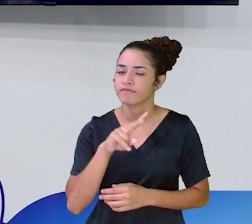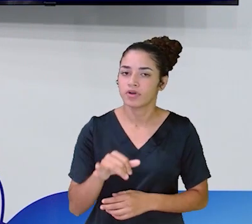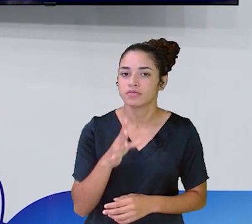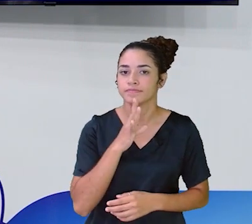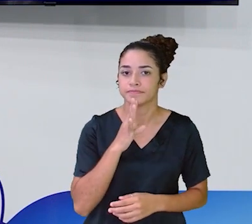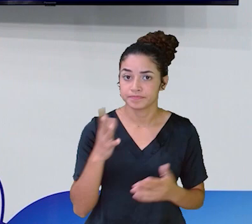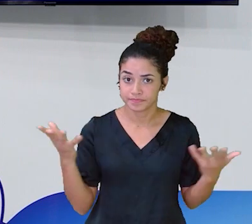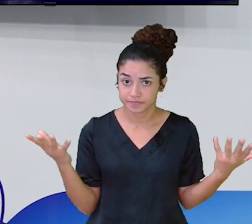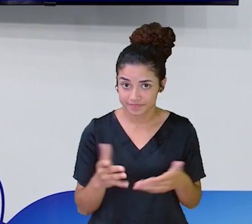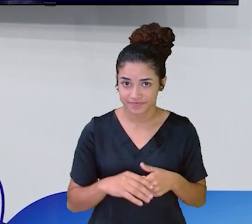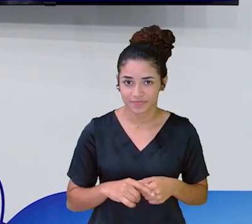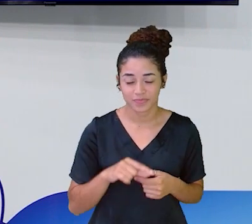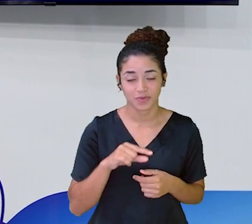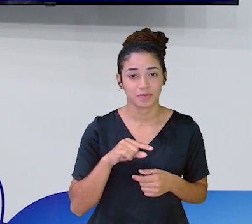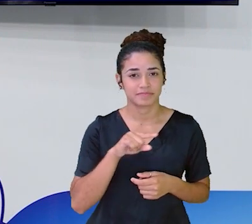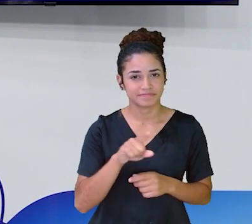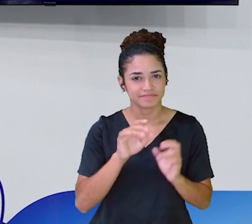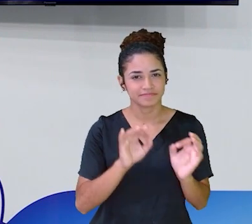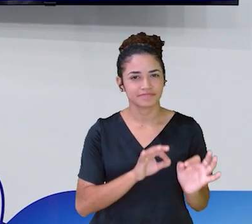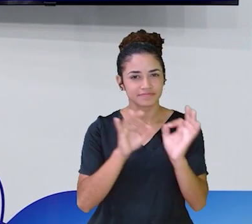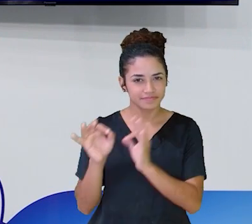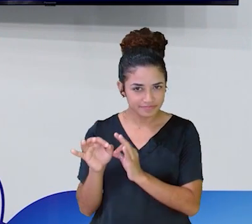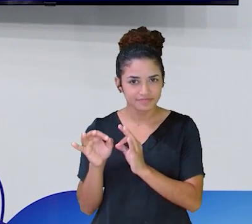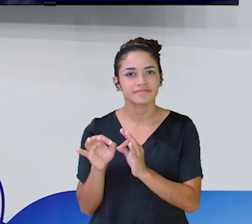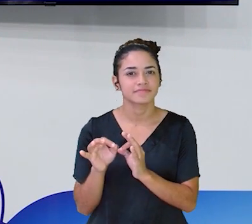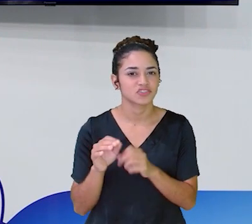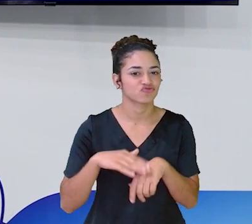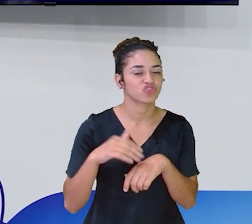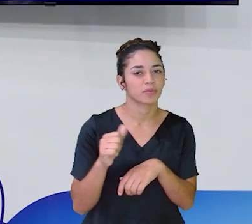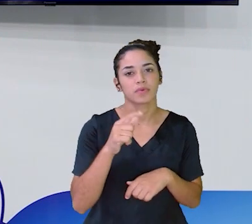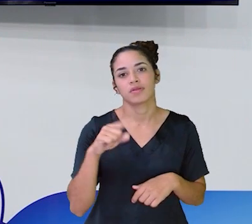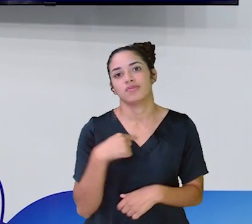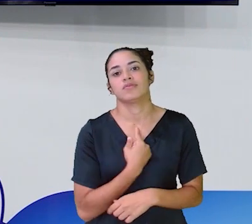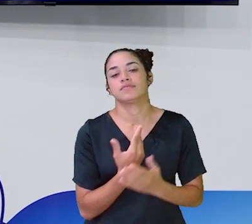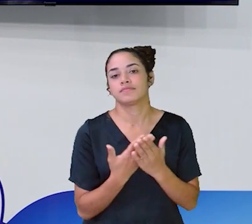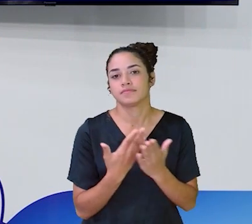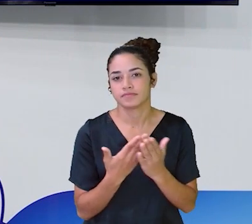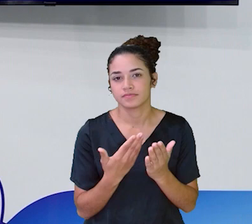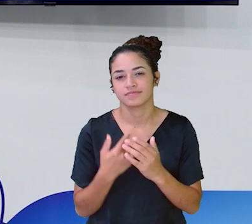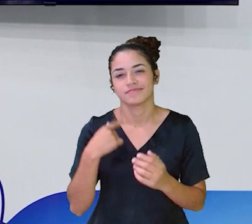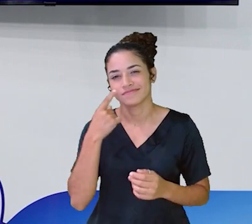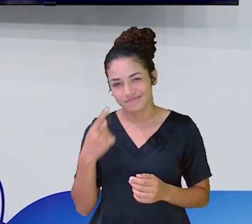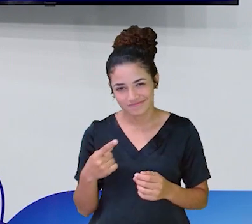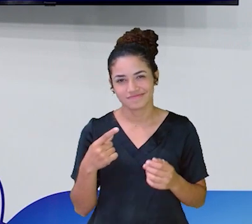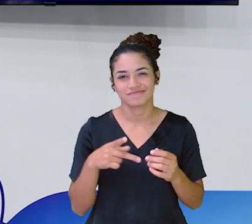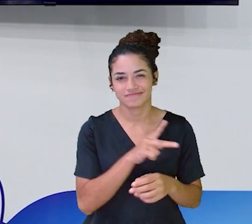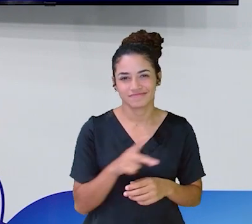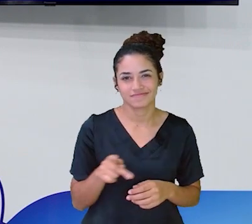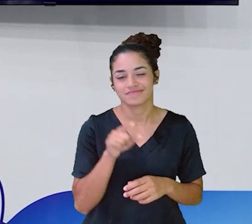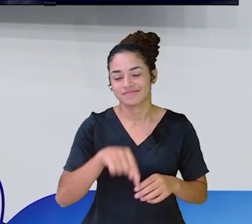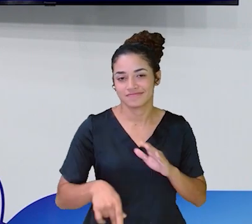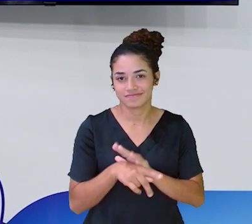uma hoje. Vocês assistiram aí a chamada da nossa aula, observaram aí as professoras aqui do Educa